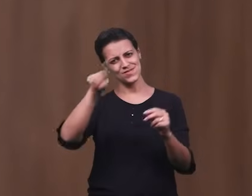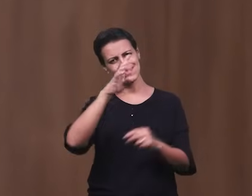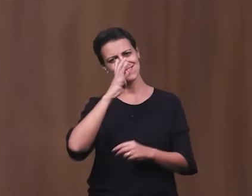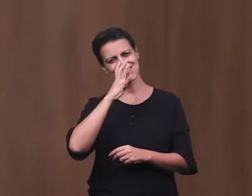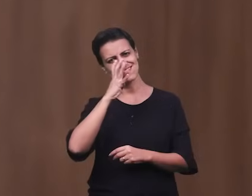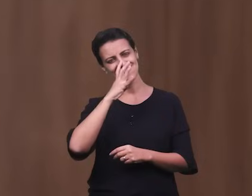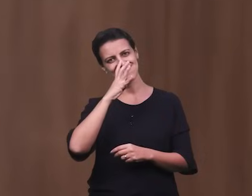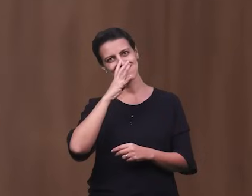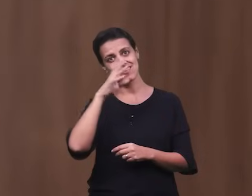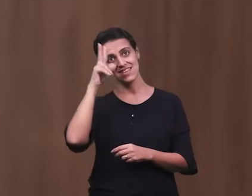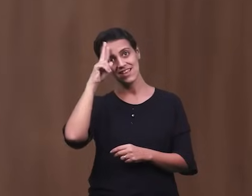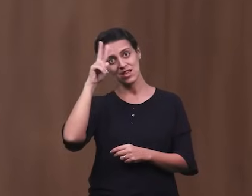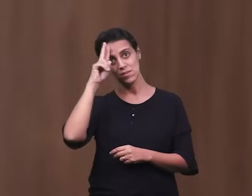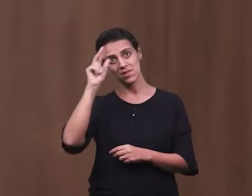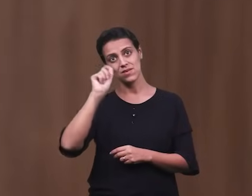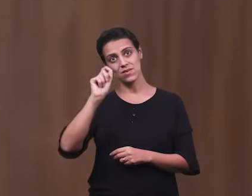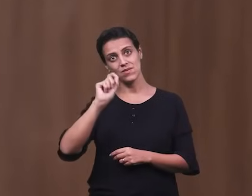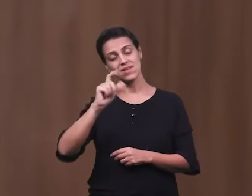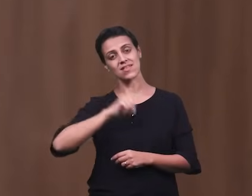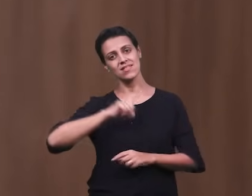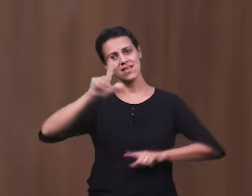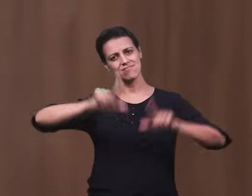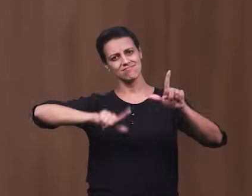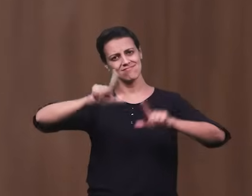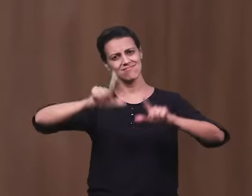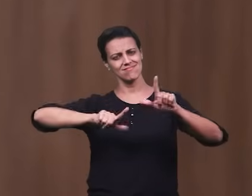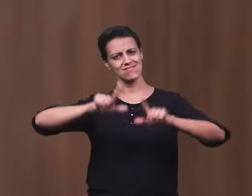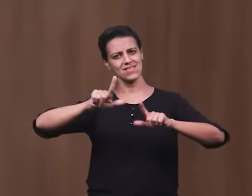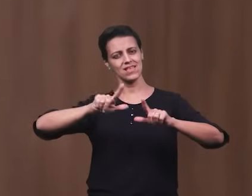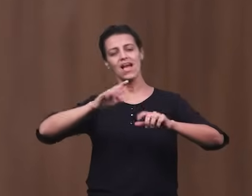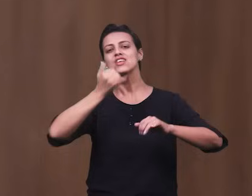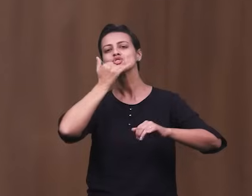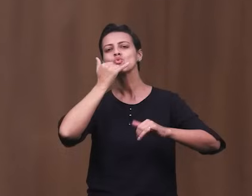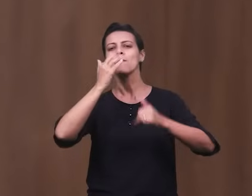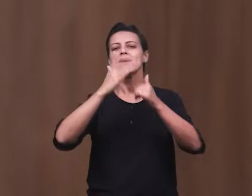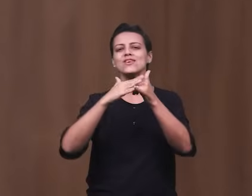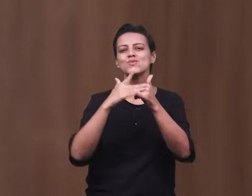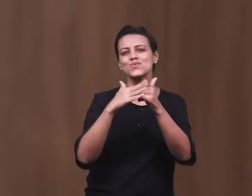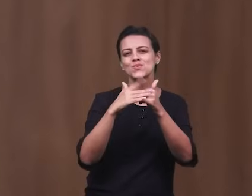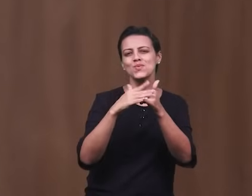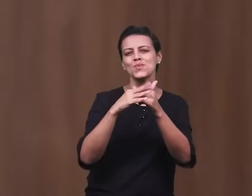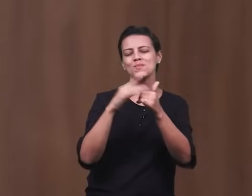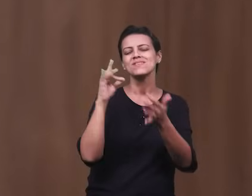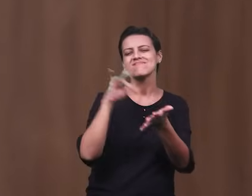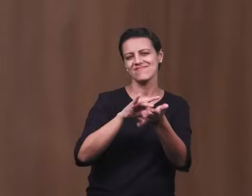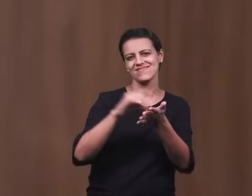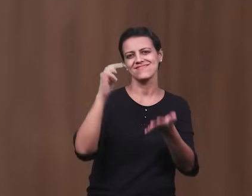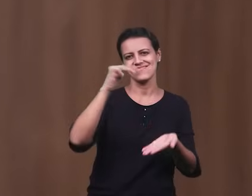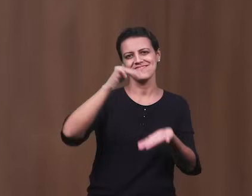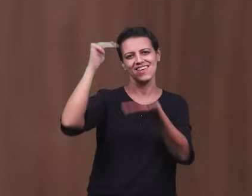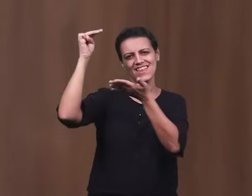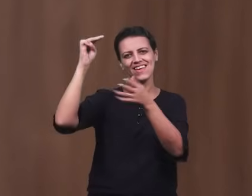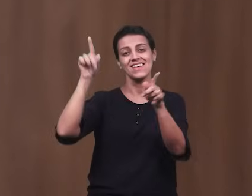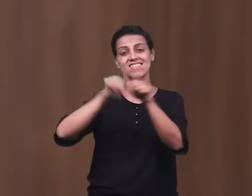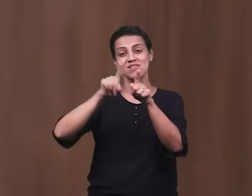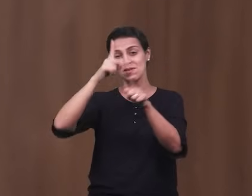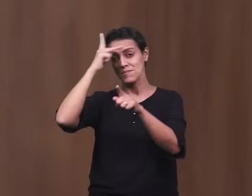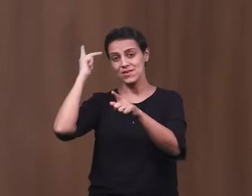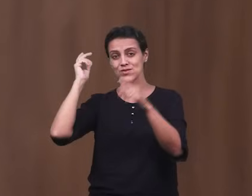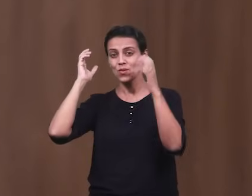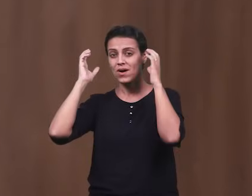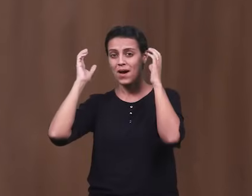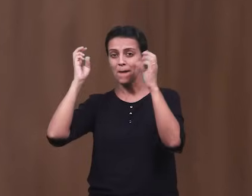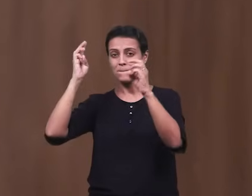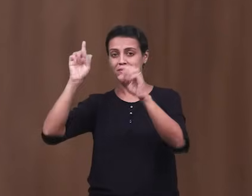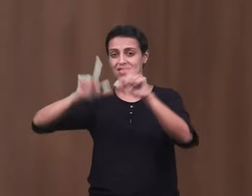acompanharam, lembrando que nós temos o canal oficial da Igreja Cristã Maranata no YouTube, aqueles que estão nos acompanhando pela TV Manaim,